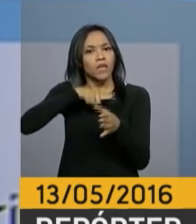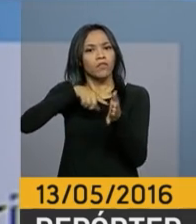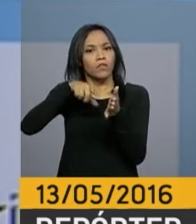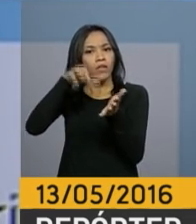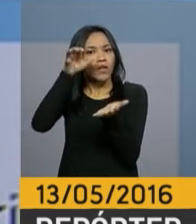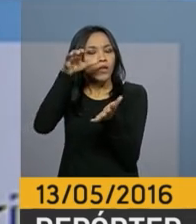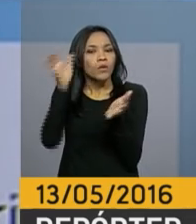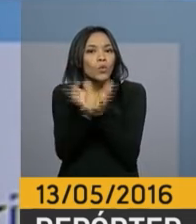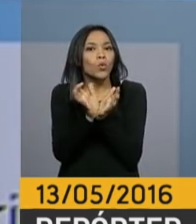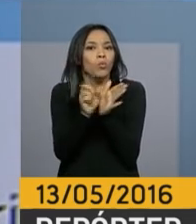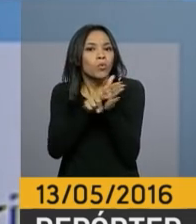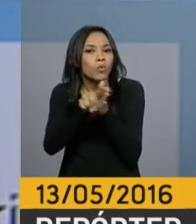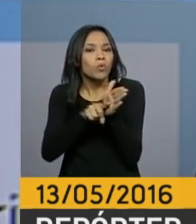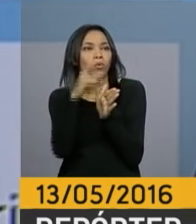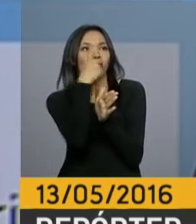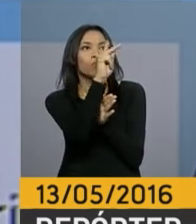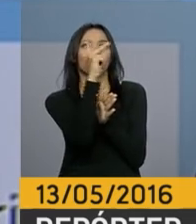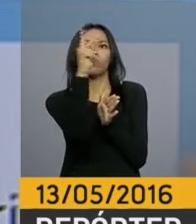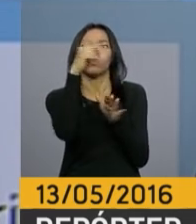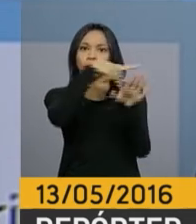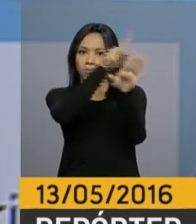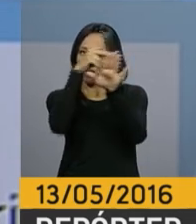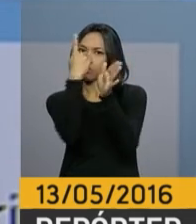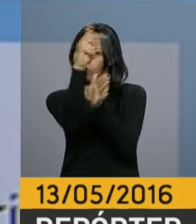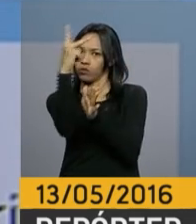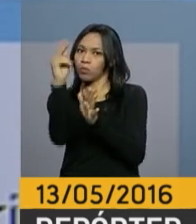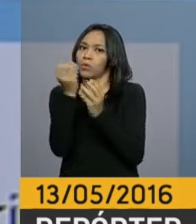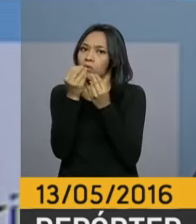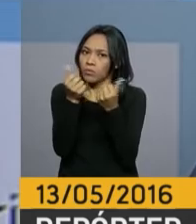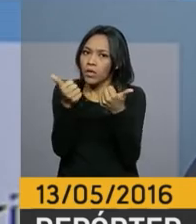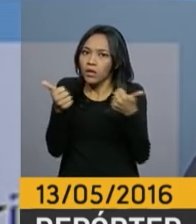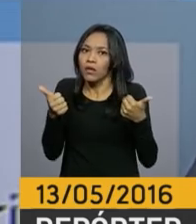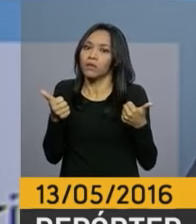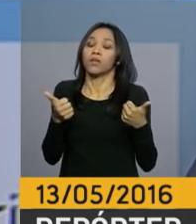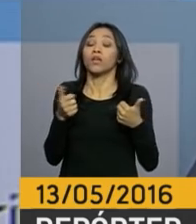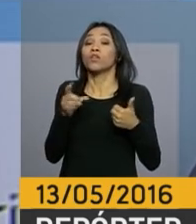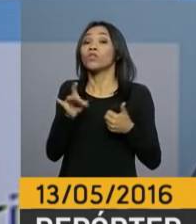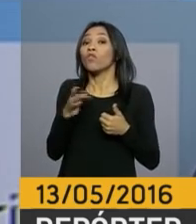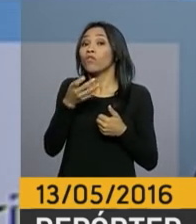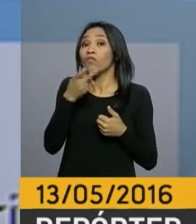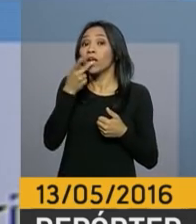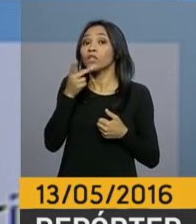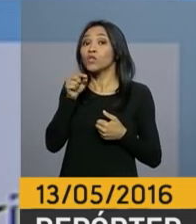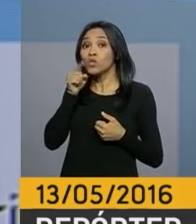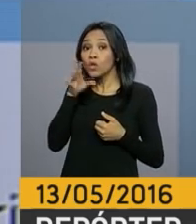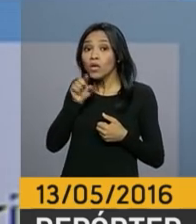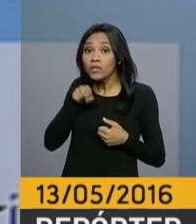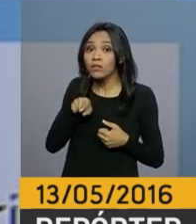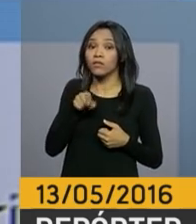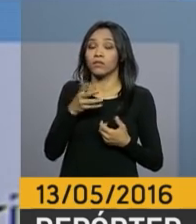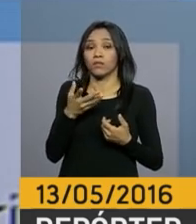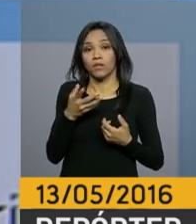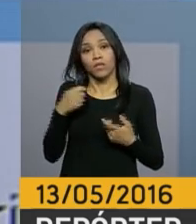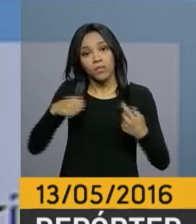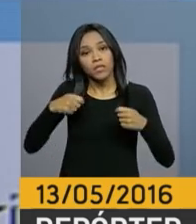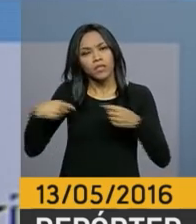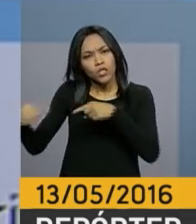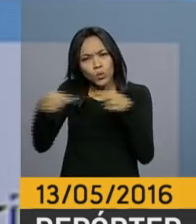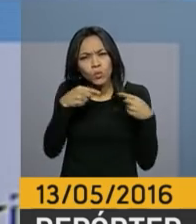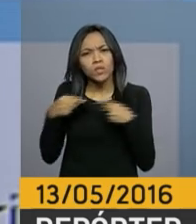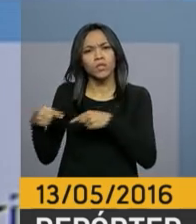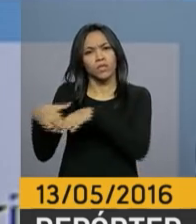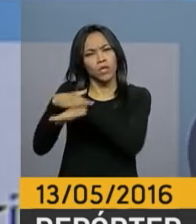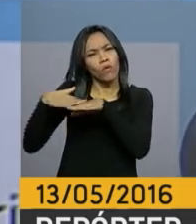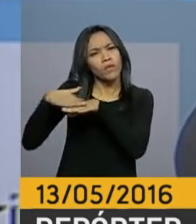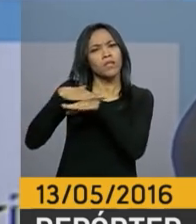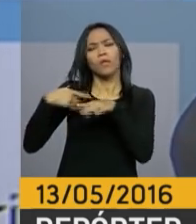reconhecidas então eh e agências reguladoras também então eu tô só colocando que essas coisas precisam ser debatidas